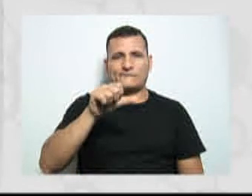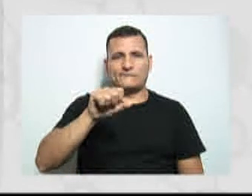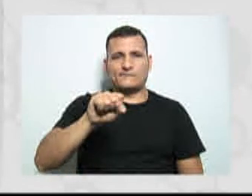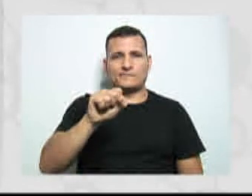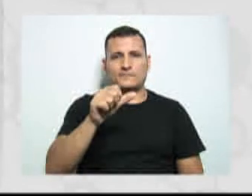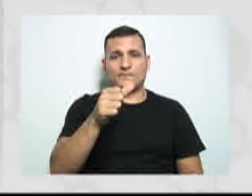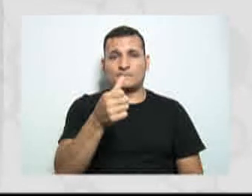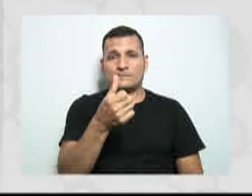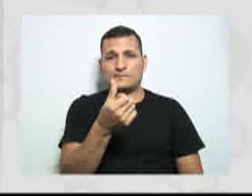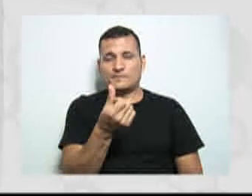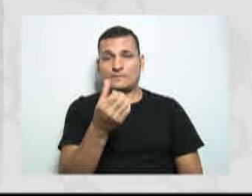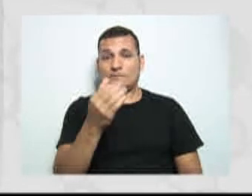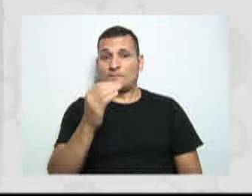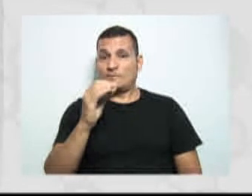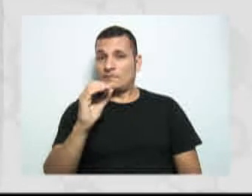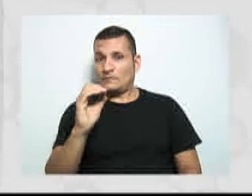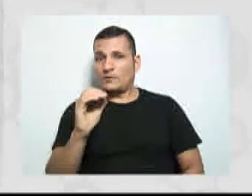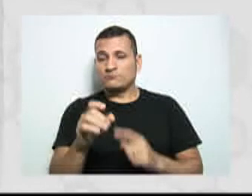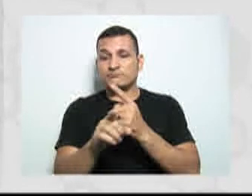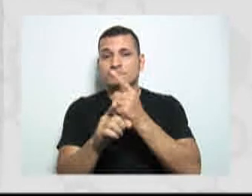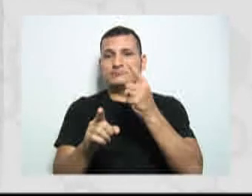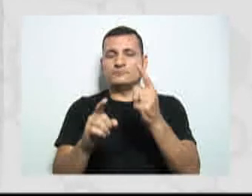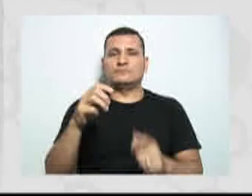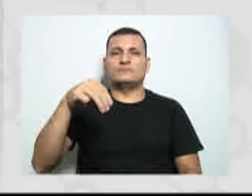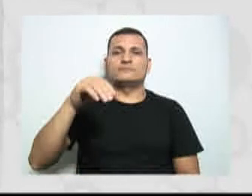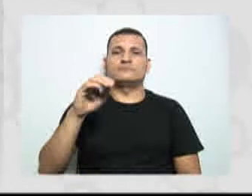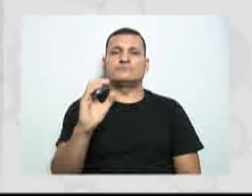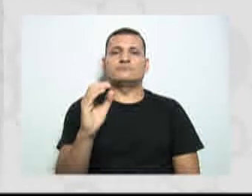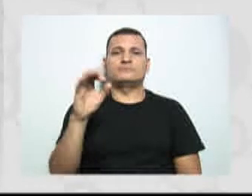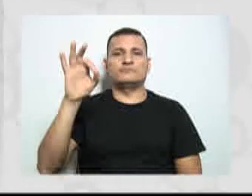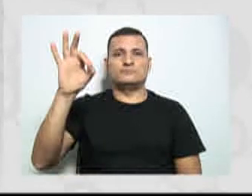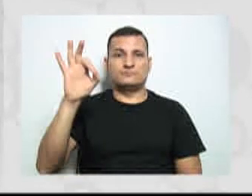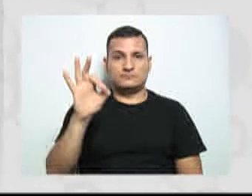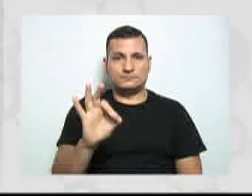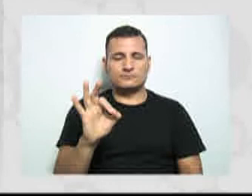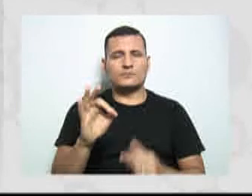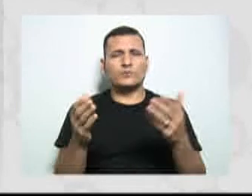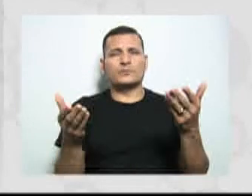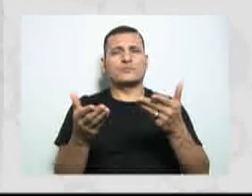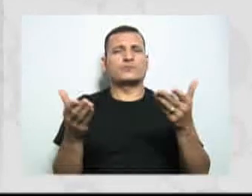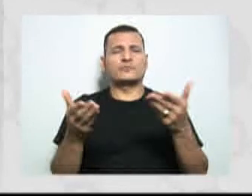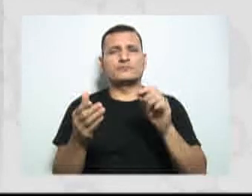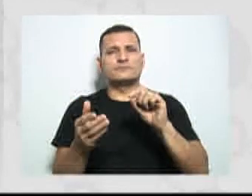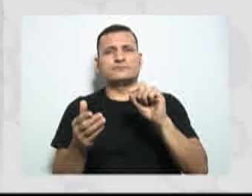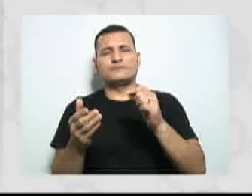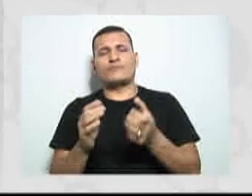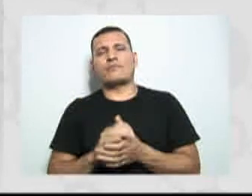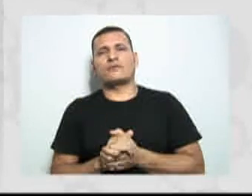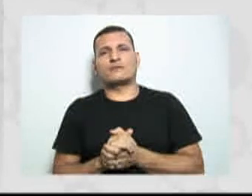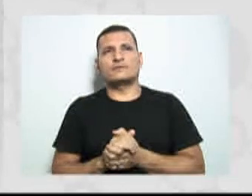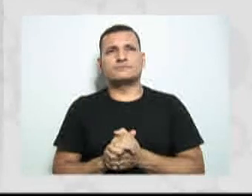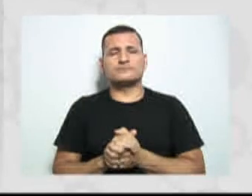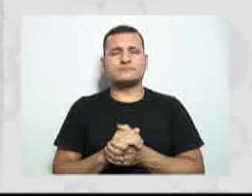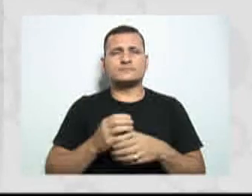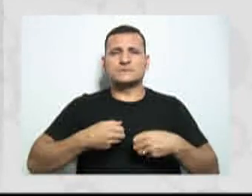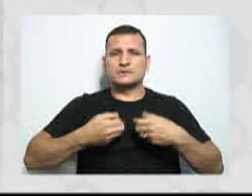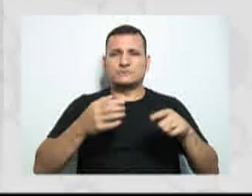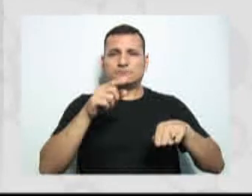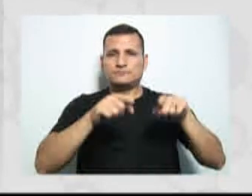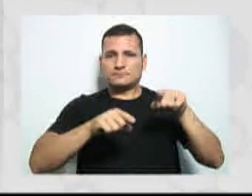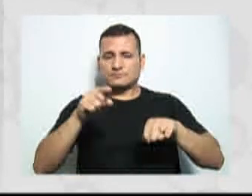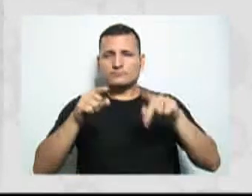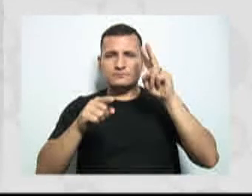7.860. Ótimo, eu achei a minha margem de contribuição. Agora eu vou fazer o quê? No meu custeio variável, lembrando que depois da margem